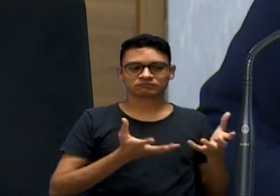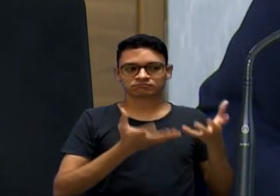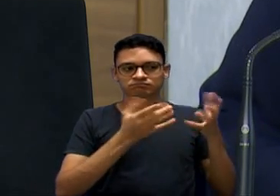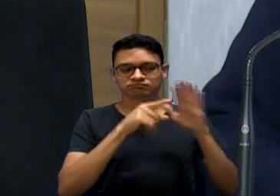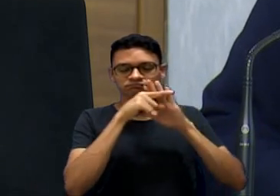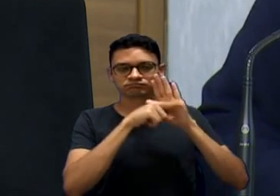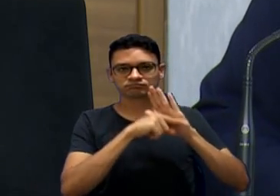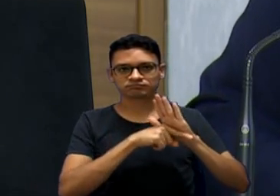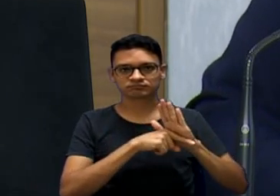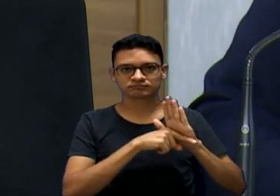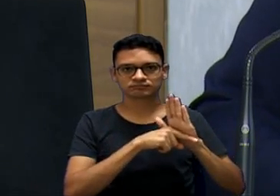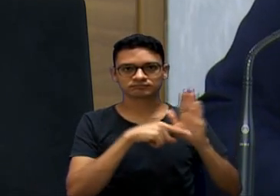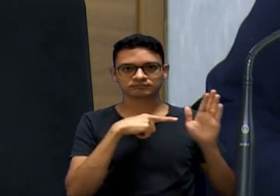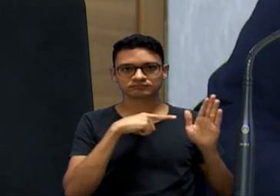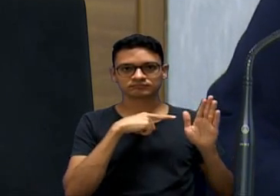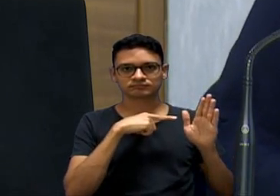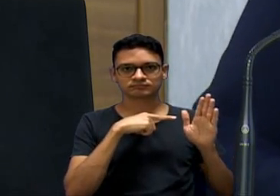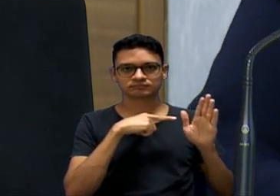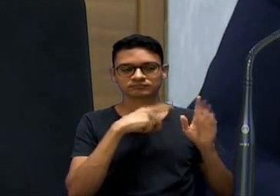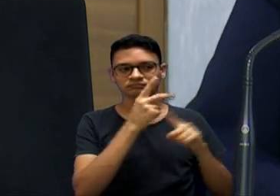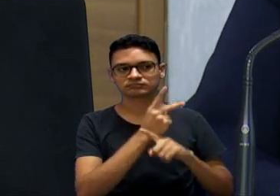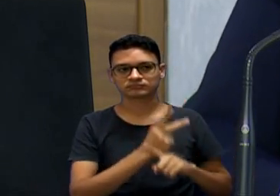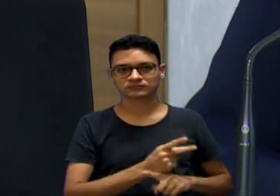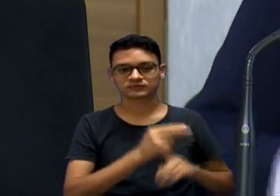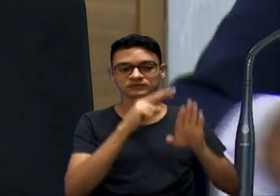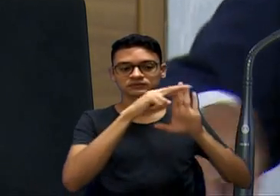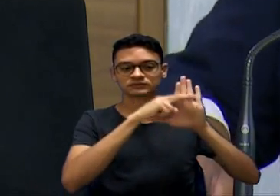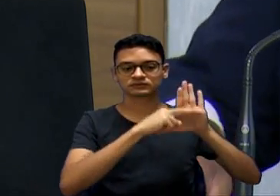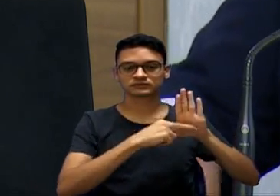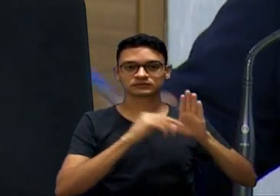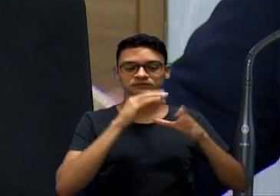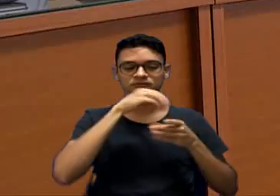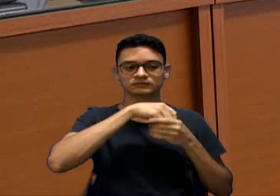aqui na nossa... No regimento, o quê?